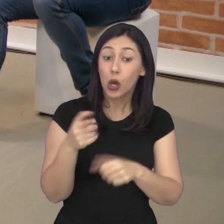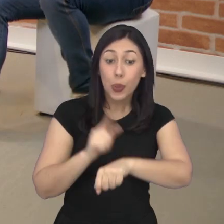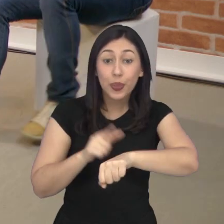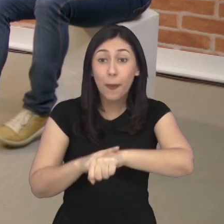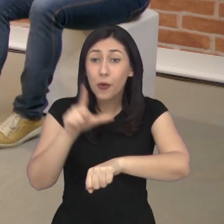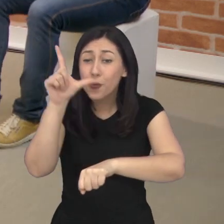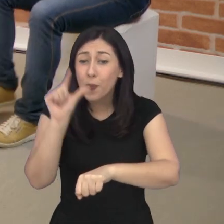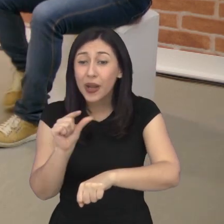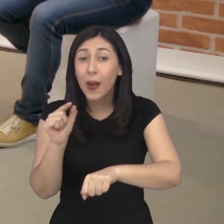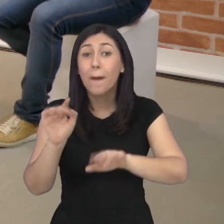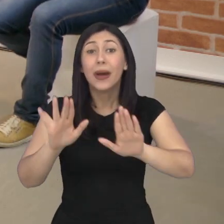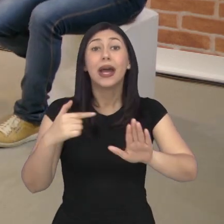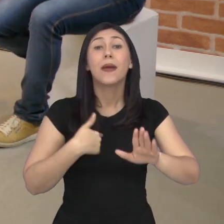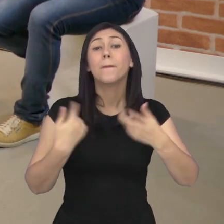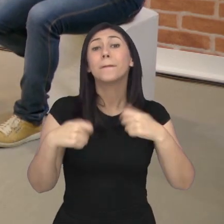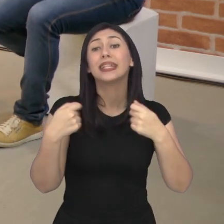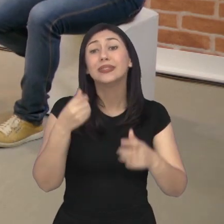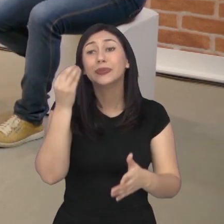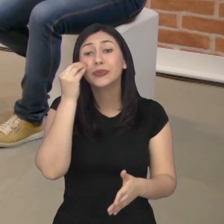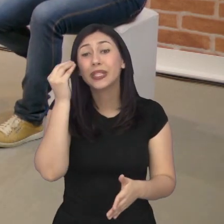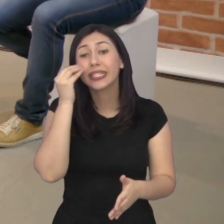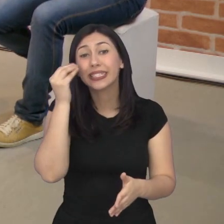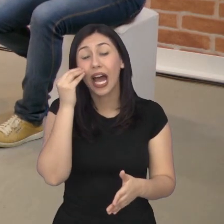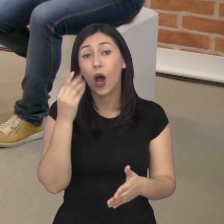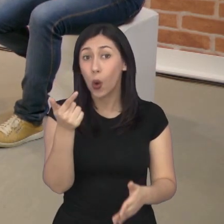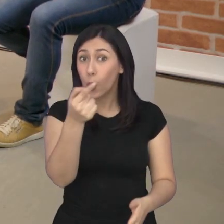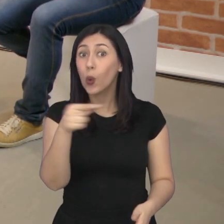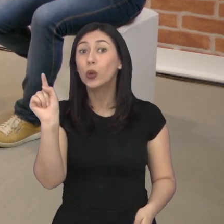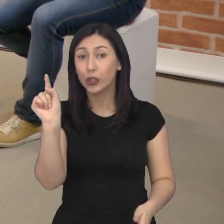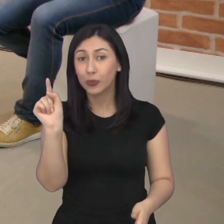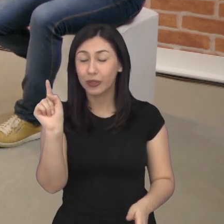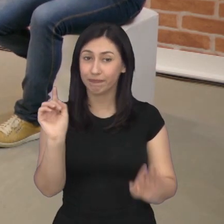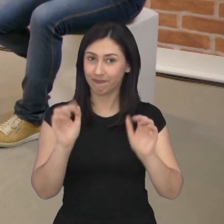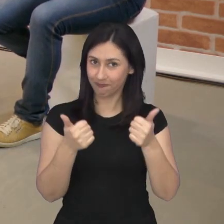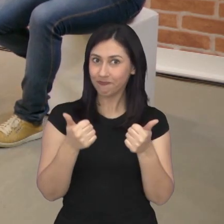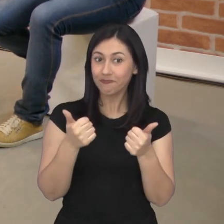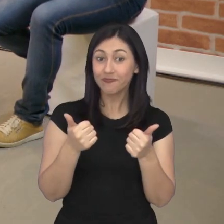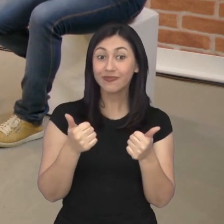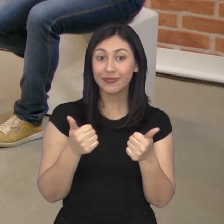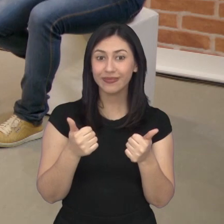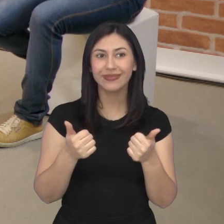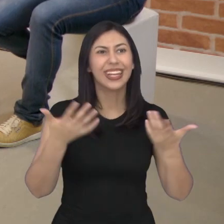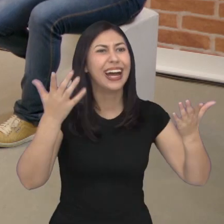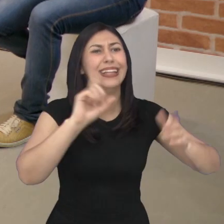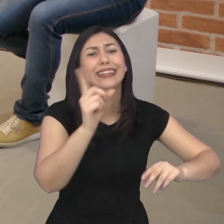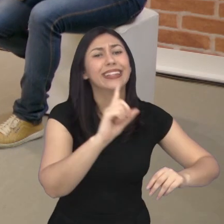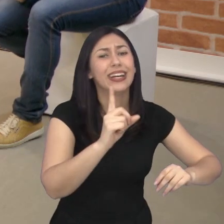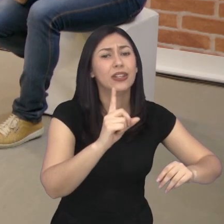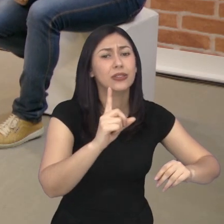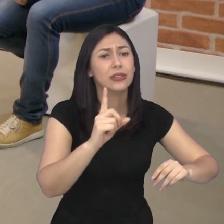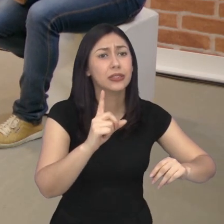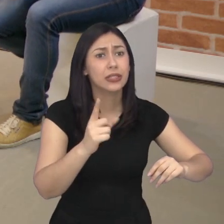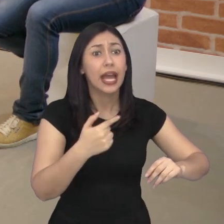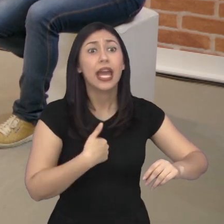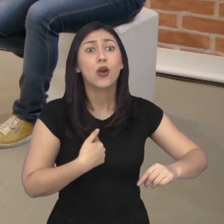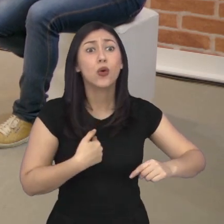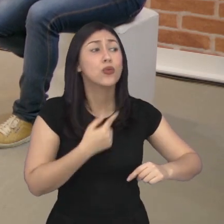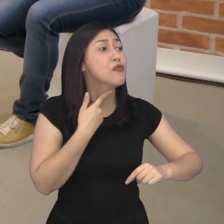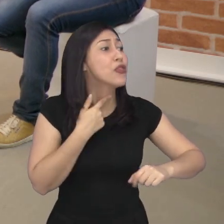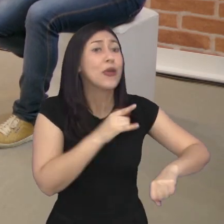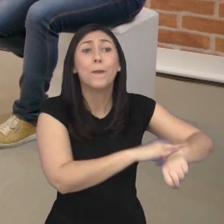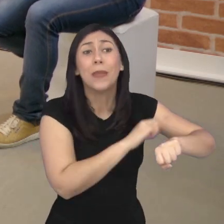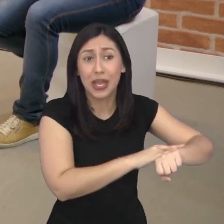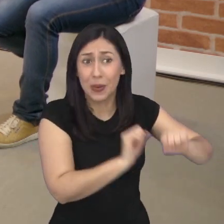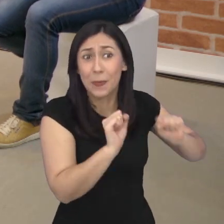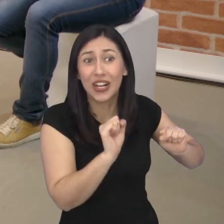a gente tá com pouquíssimo tempo, mas eu preciso fazer pra ver se ele vai empatar Qual? com você a Isso. última. A última. Vamos lá. Ah, não. Tava Já pedindo pra sabe? sair?